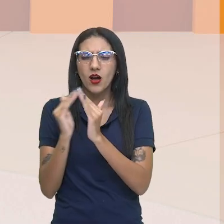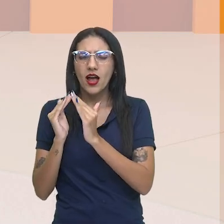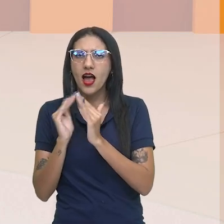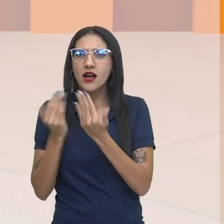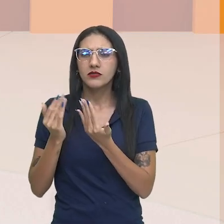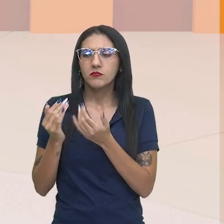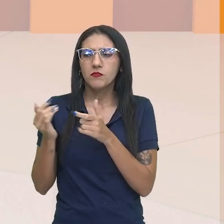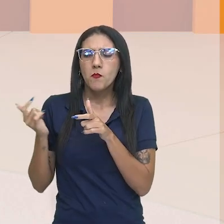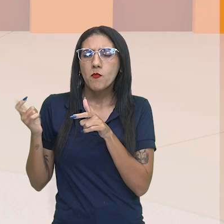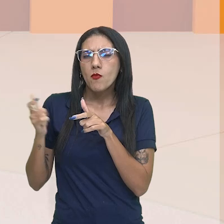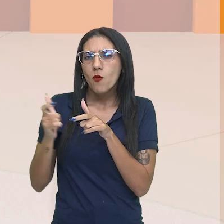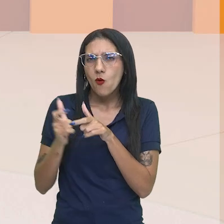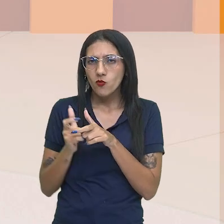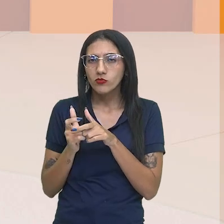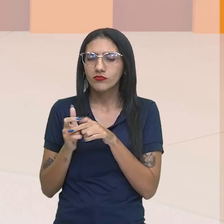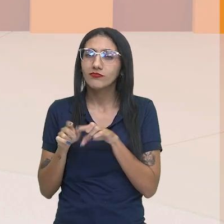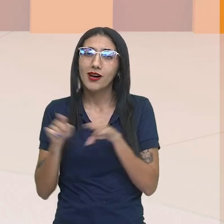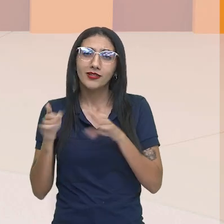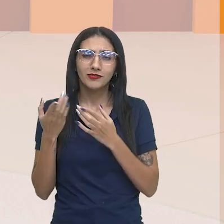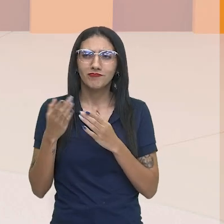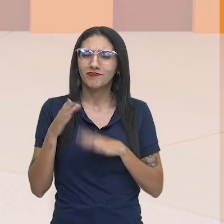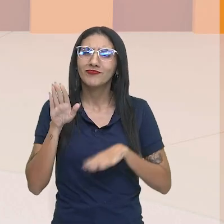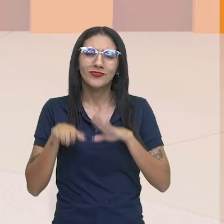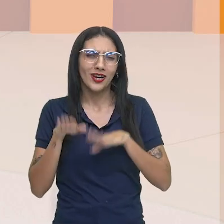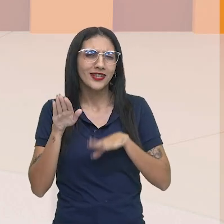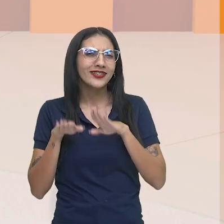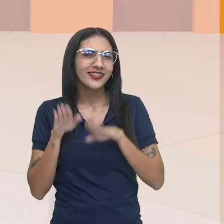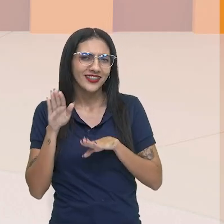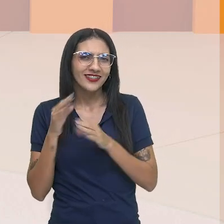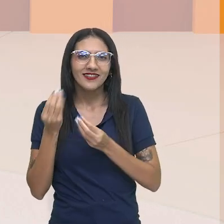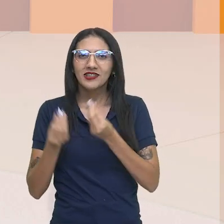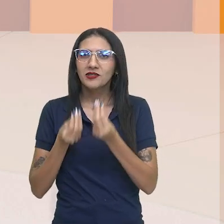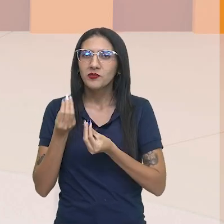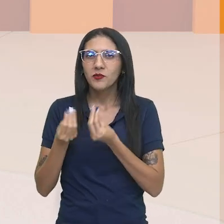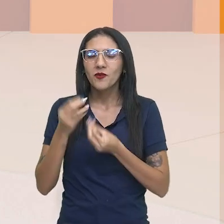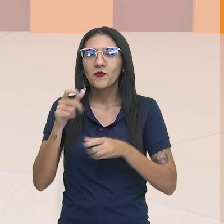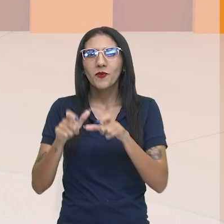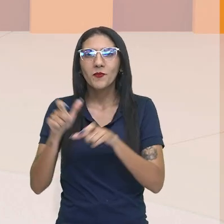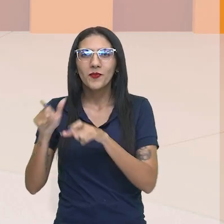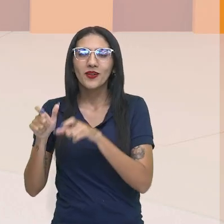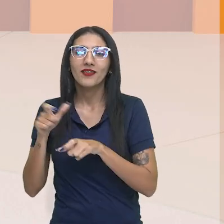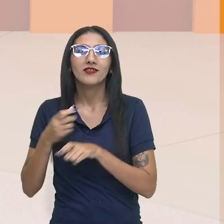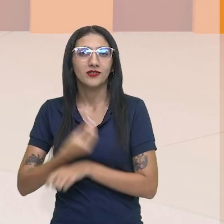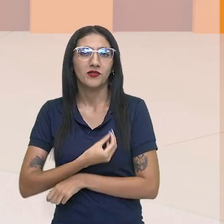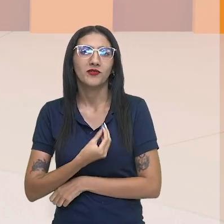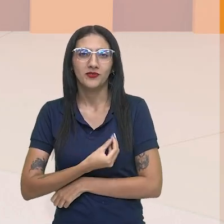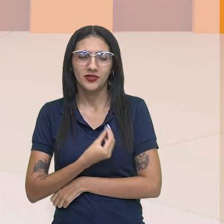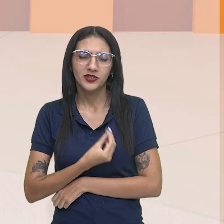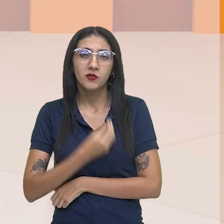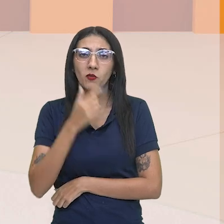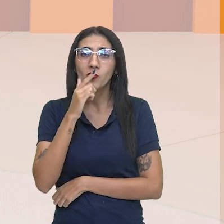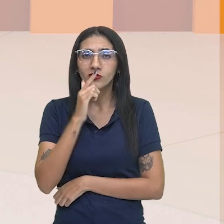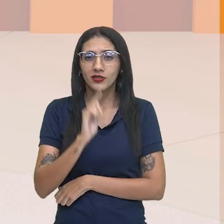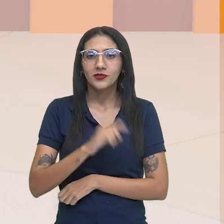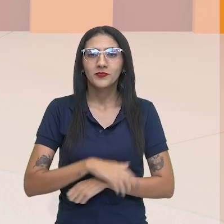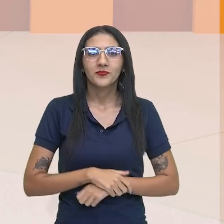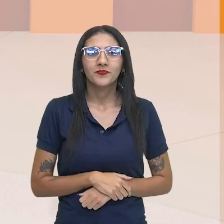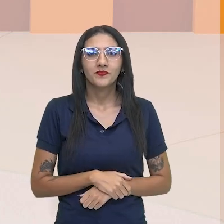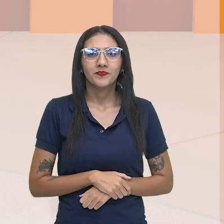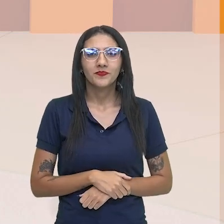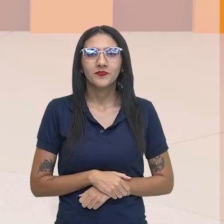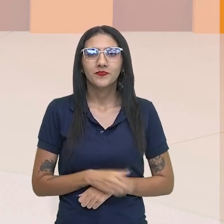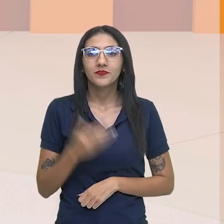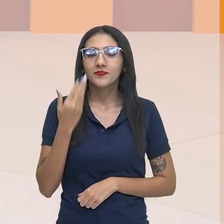um pouco menor, né? Varia muito, né, de como que as pessoas aí conseguem viver, né? Nessa